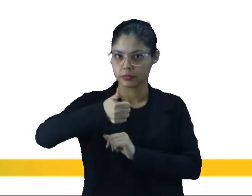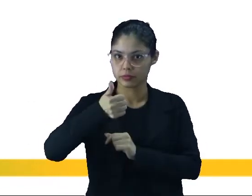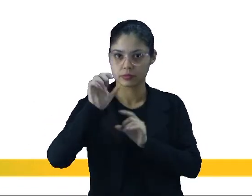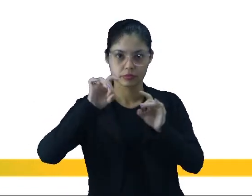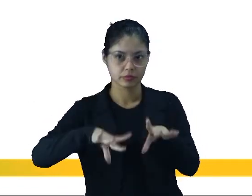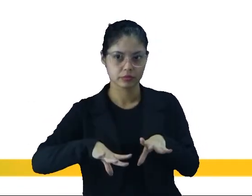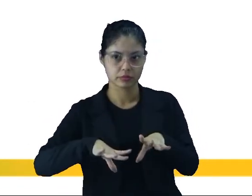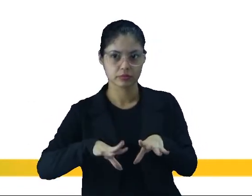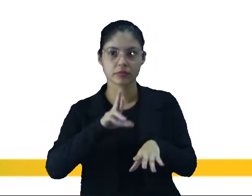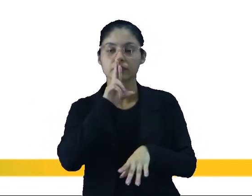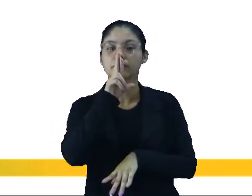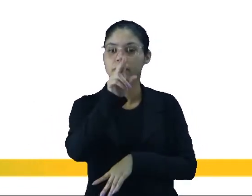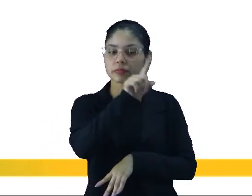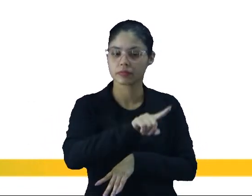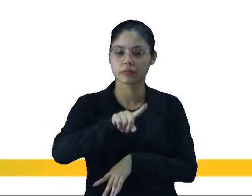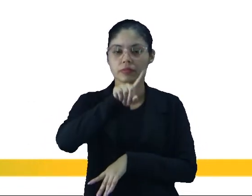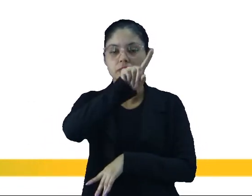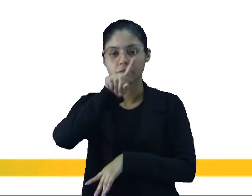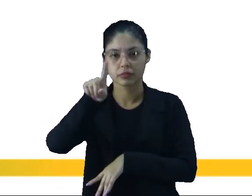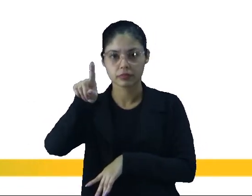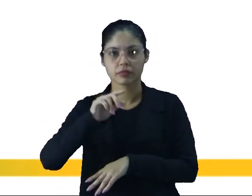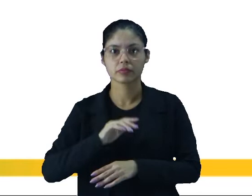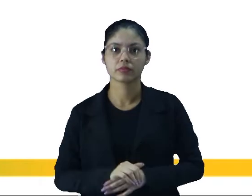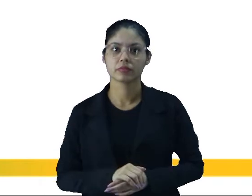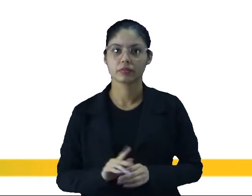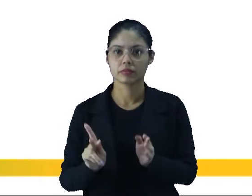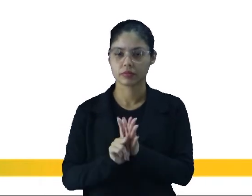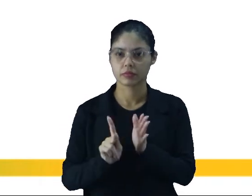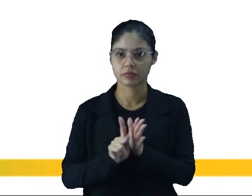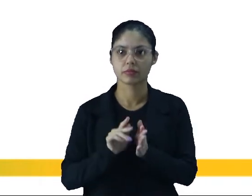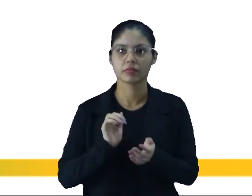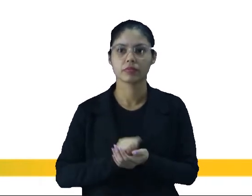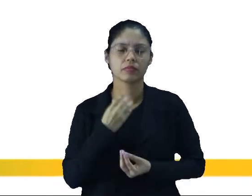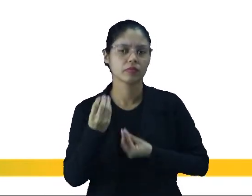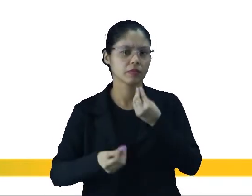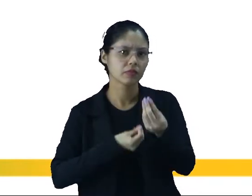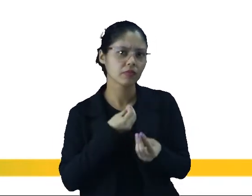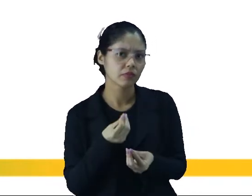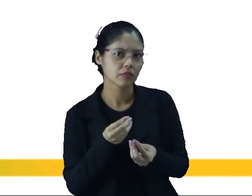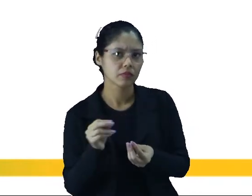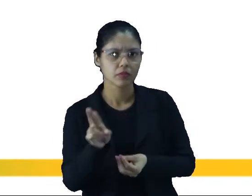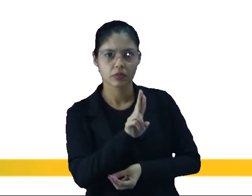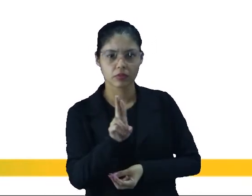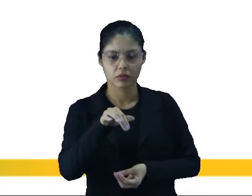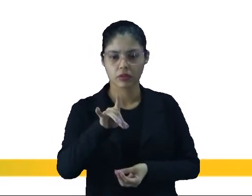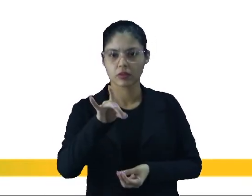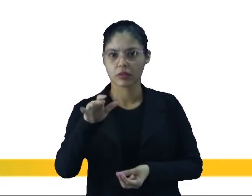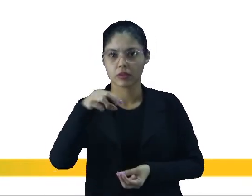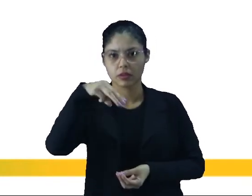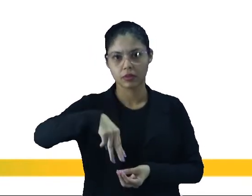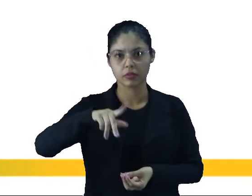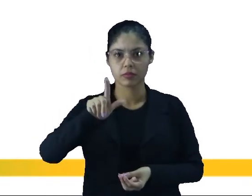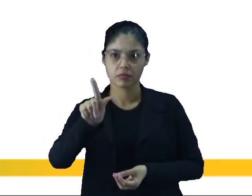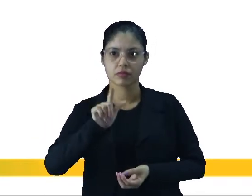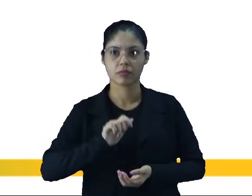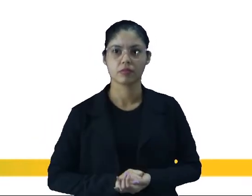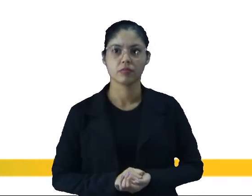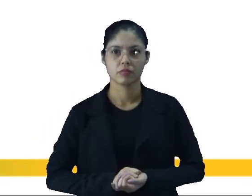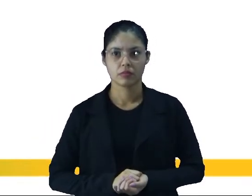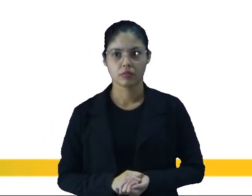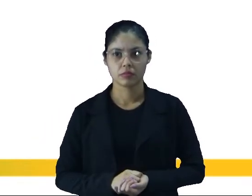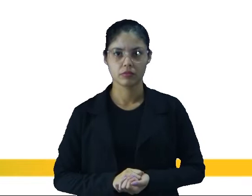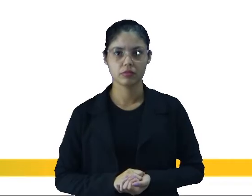pelo último e calcular a raiz quadrada desse produto, tá? Também chamado de média geométrica, tá?